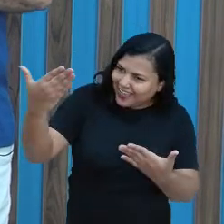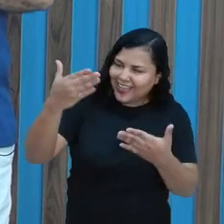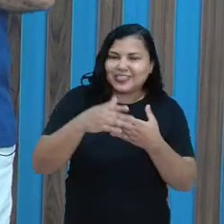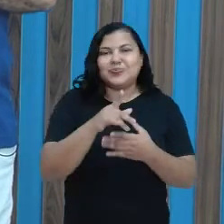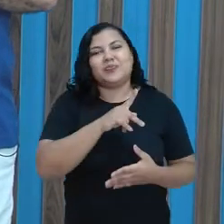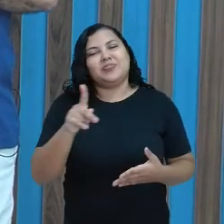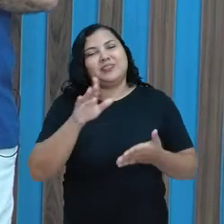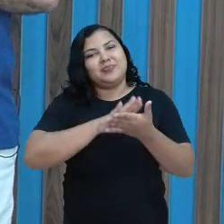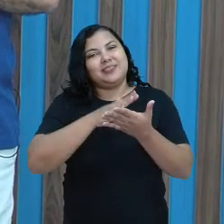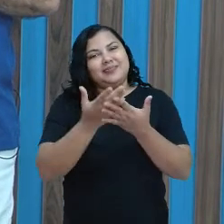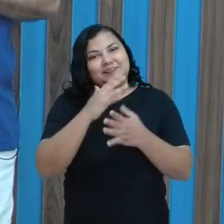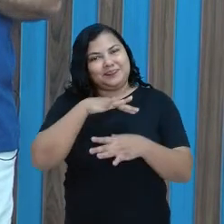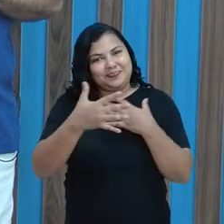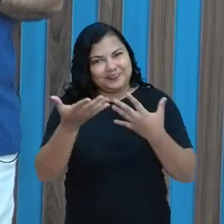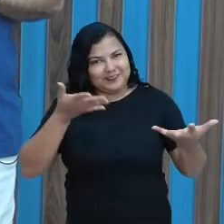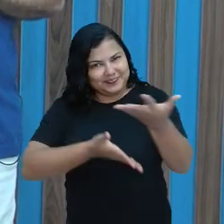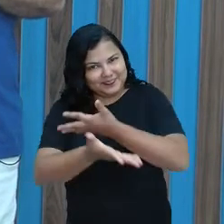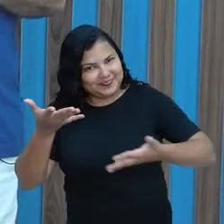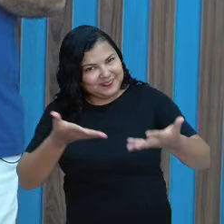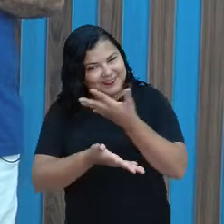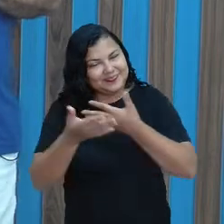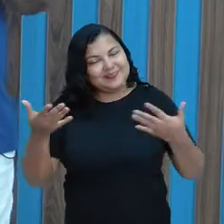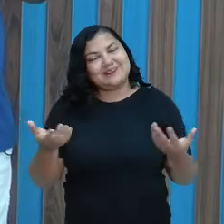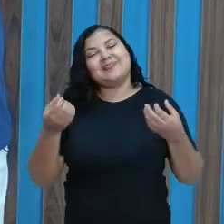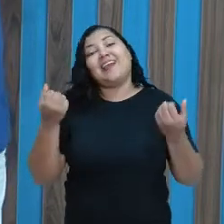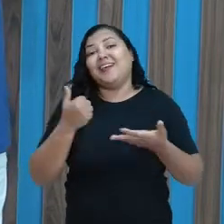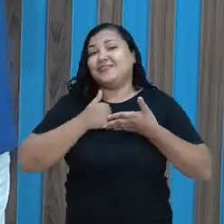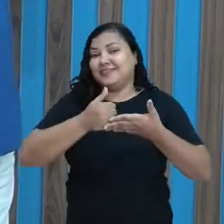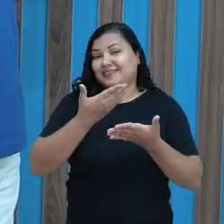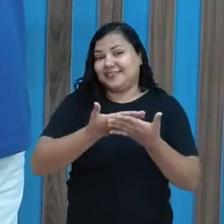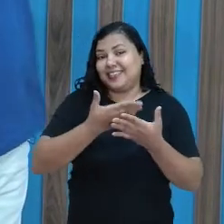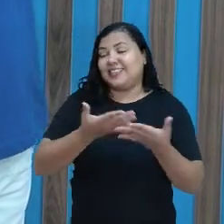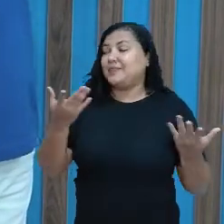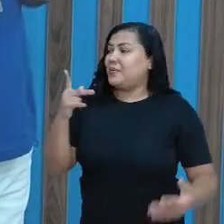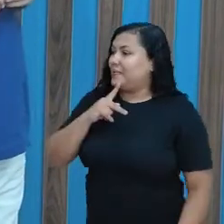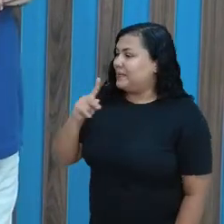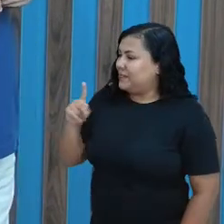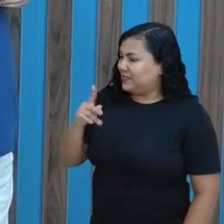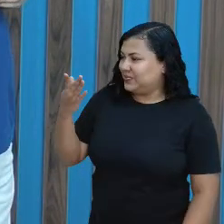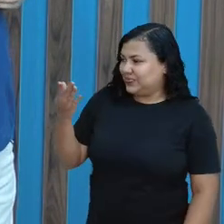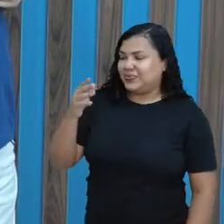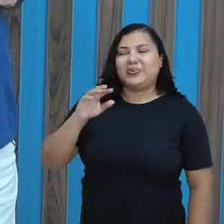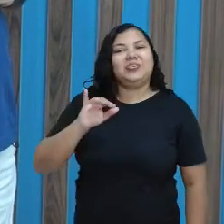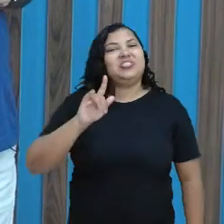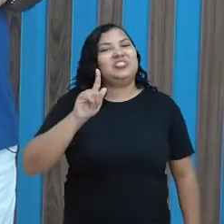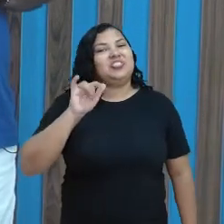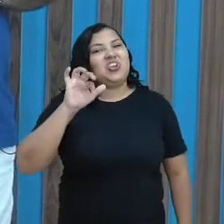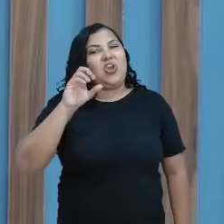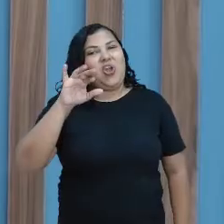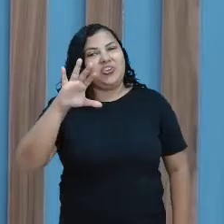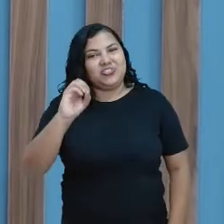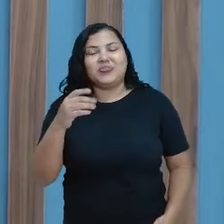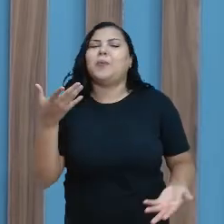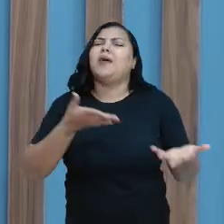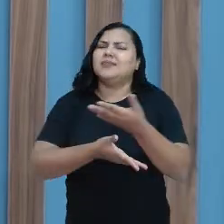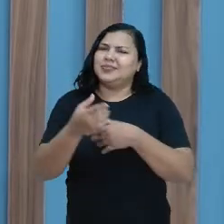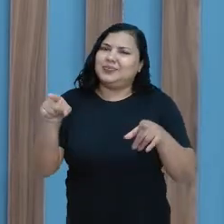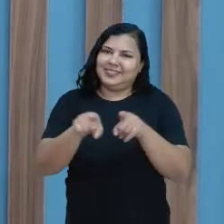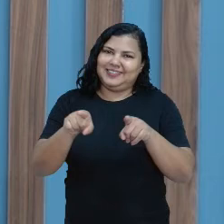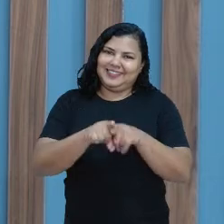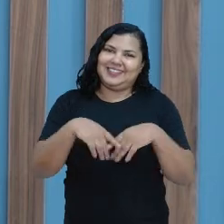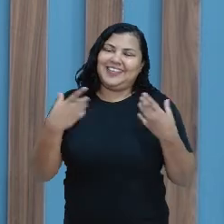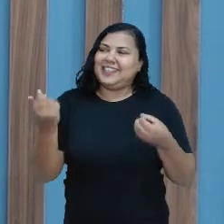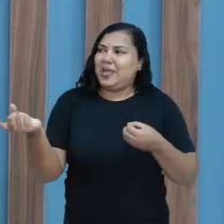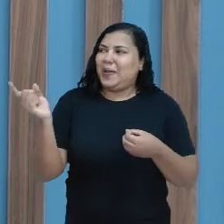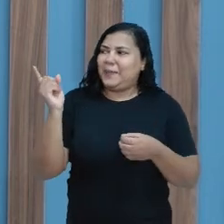Jéssica, pela sua participação engrandecendo aí a nossa aula e pela participação do professor Giorgio, que creio eu, na